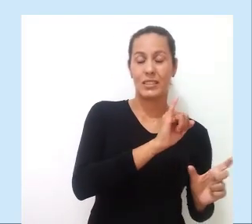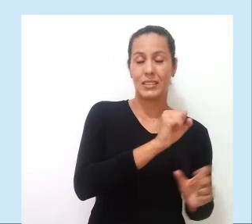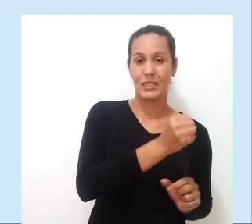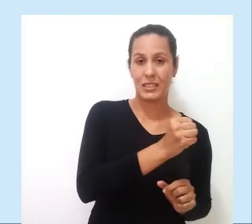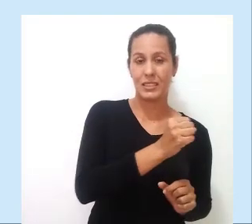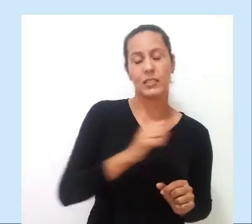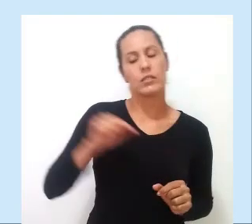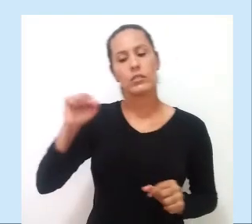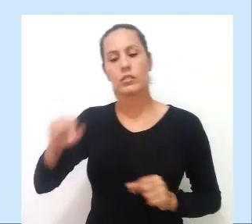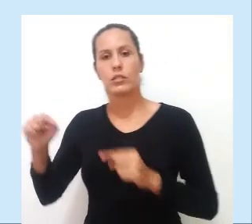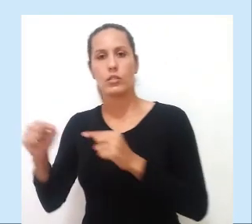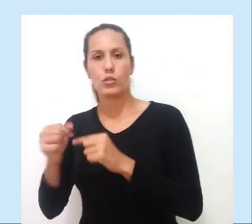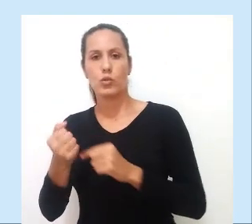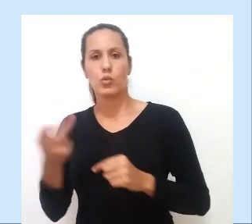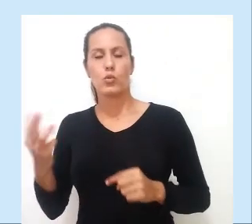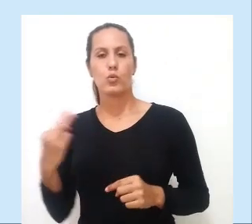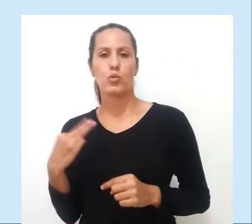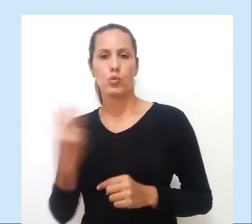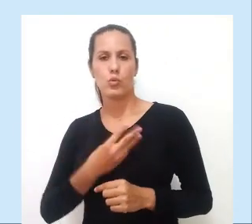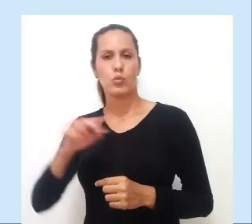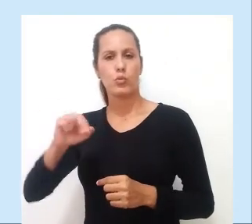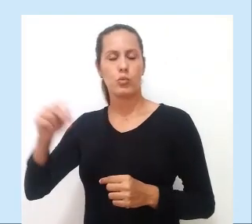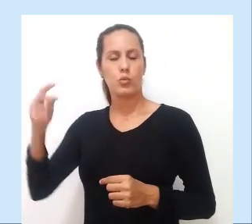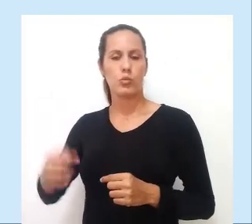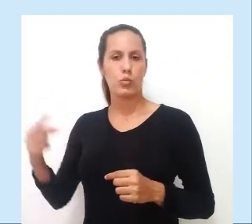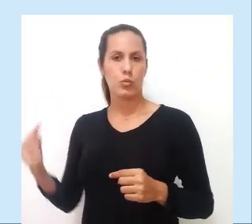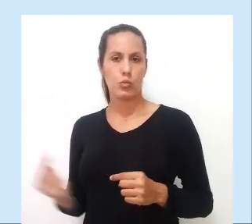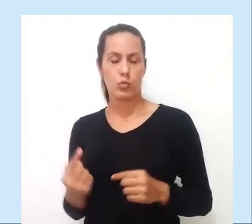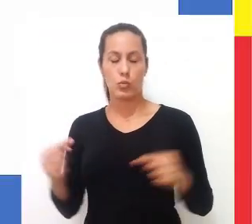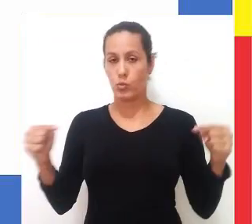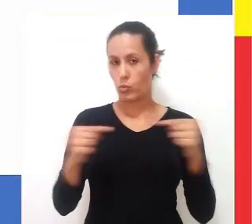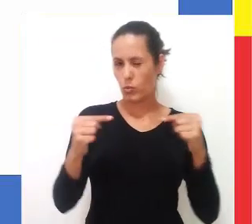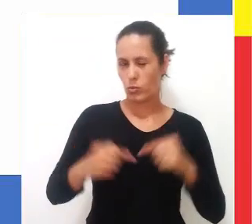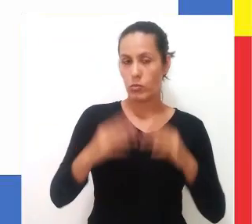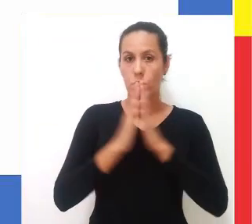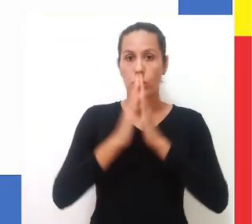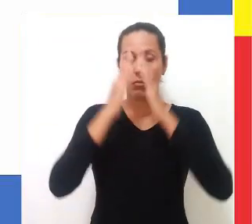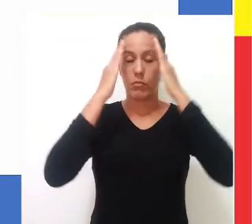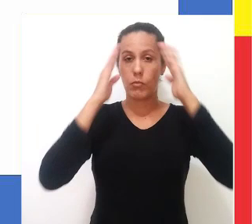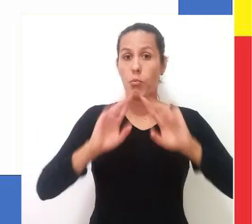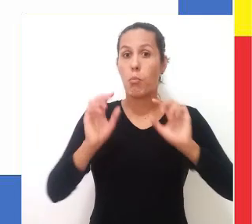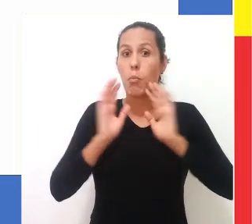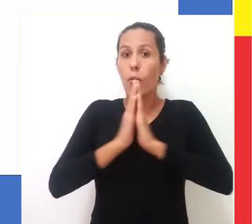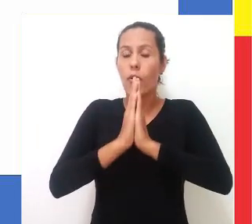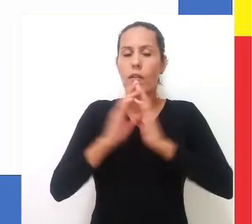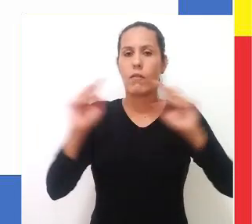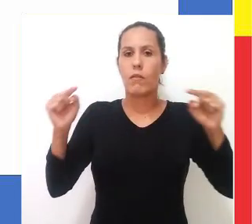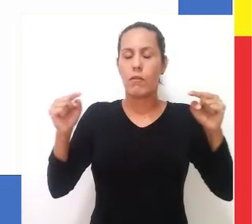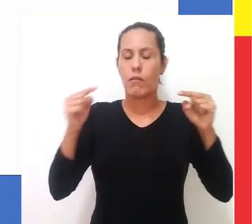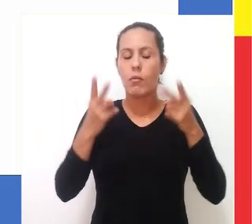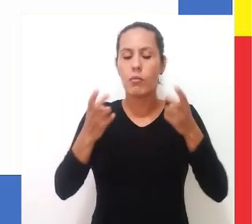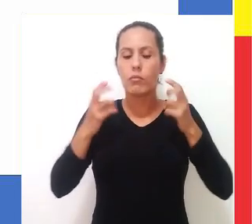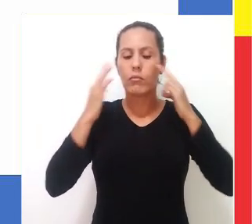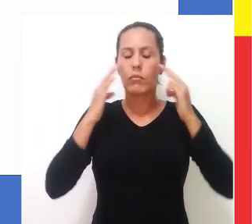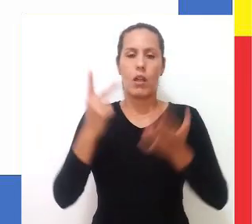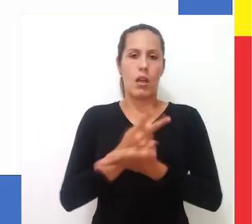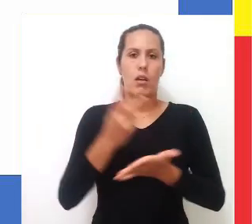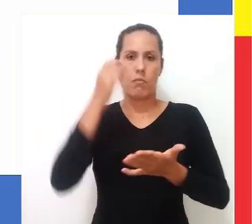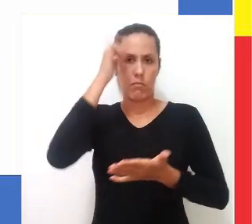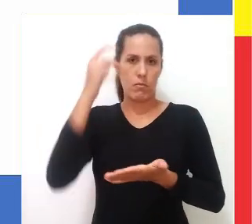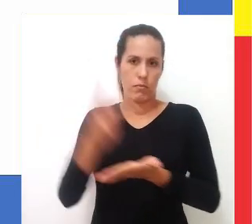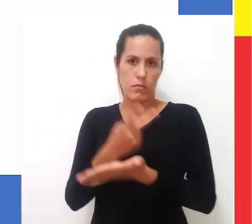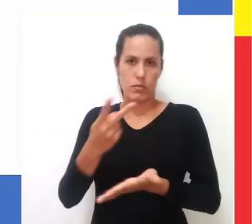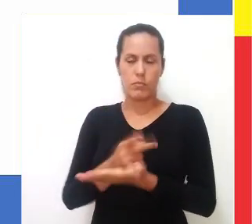those. Prestem bastante atenção para vocês não errarem com relação a isso. Na tela para vocês eu trouxe mais um challenge, mais